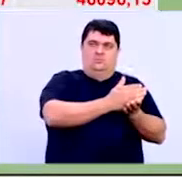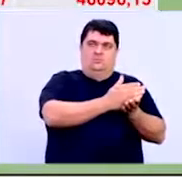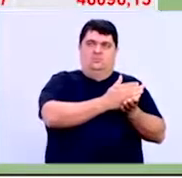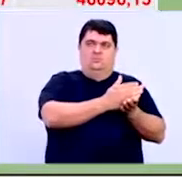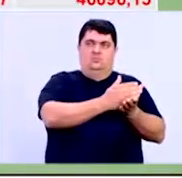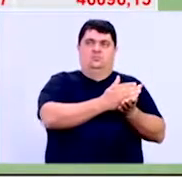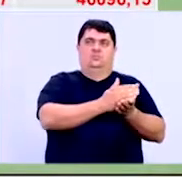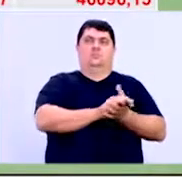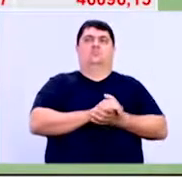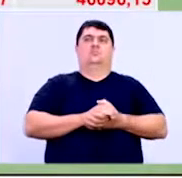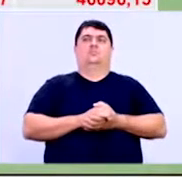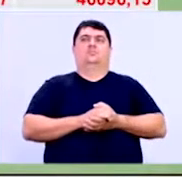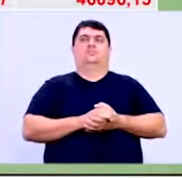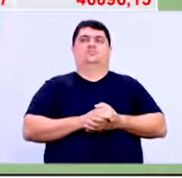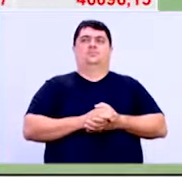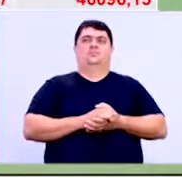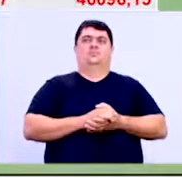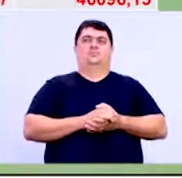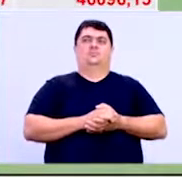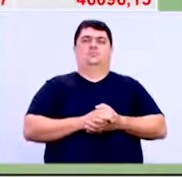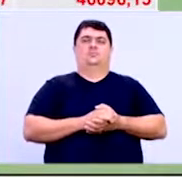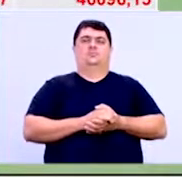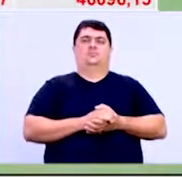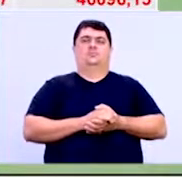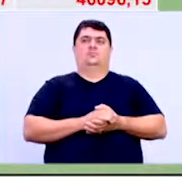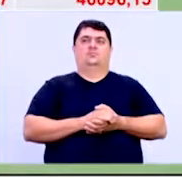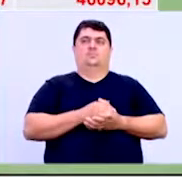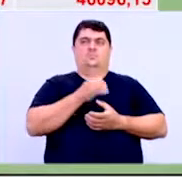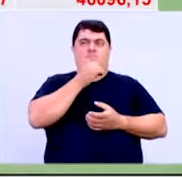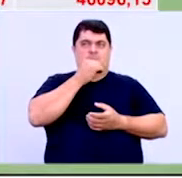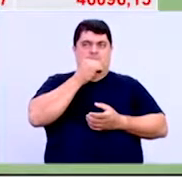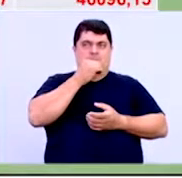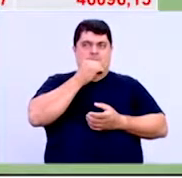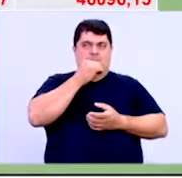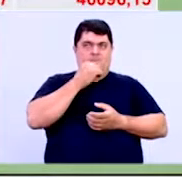acertar. O saldo inicial